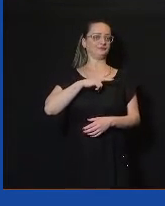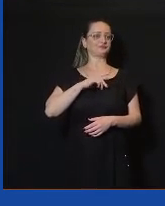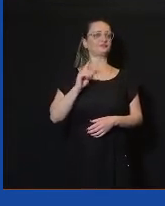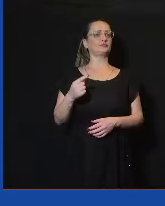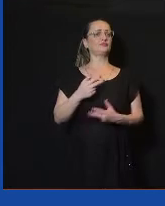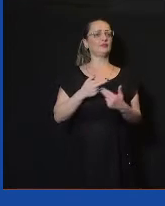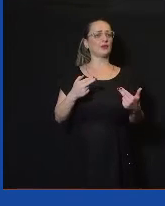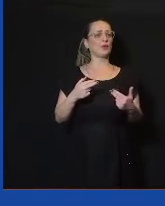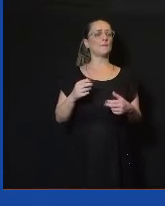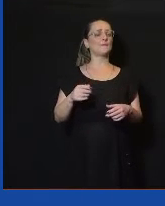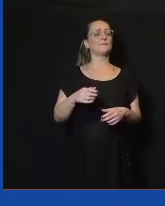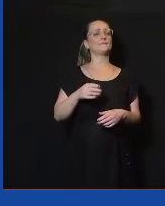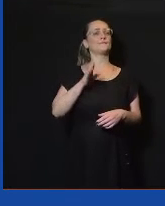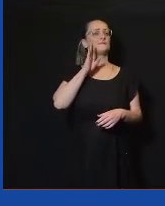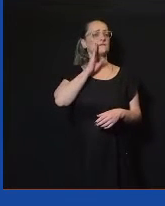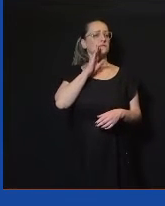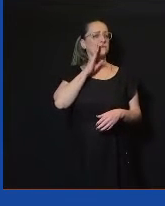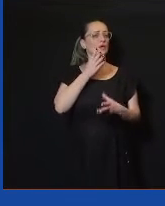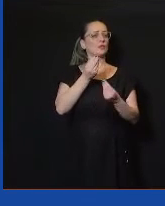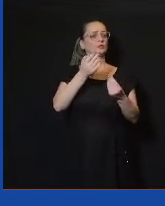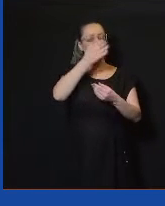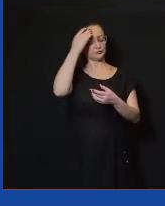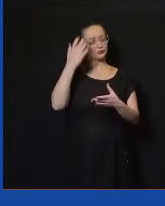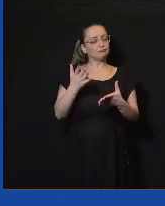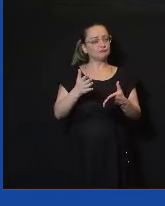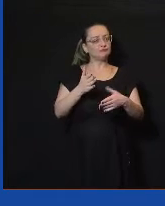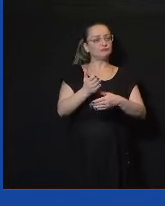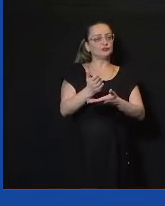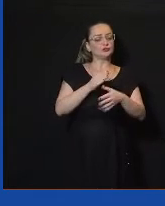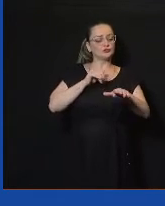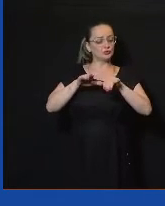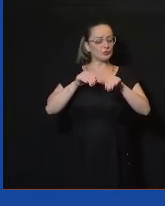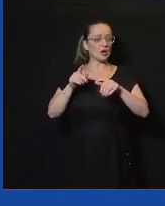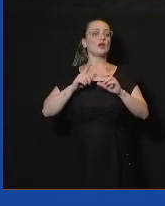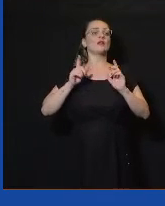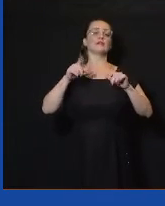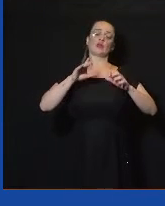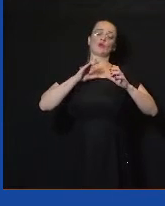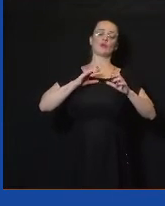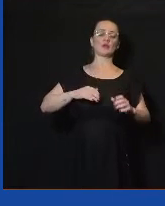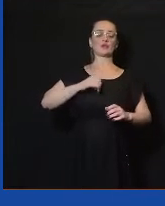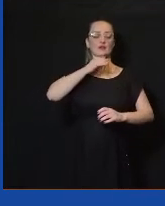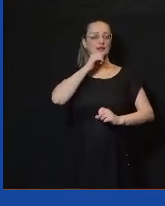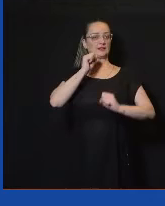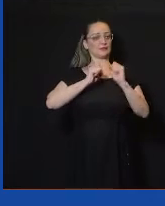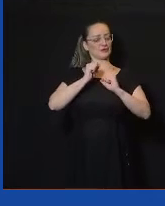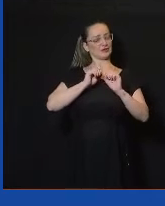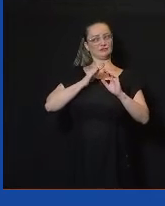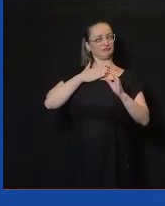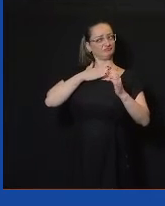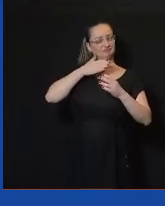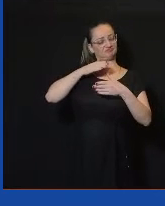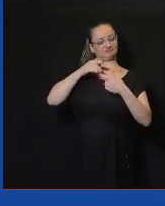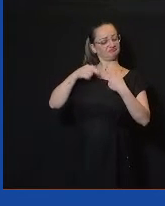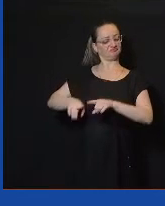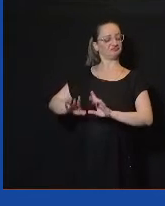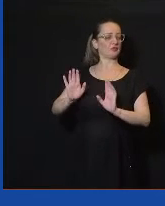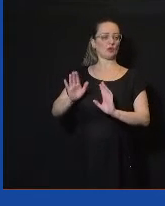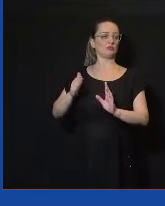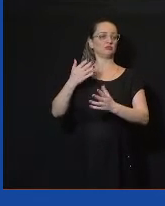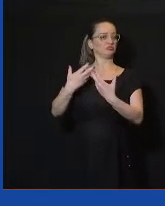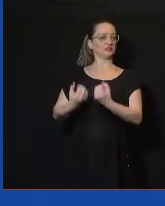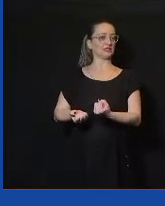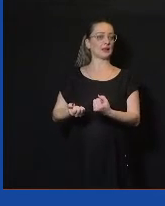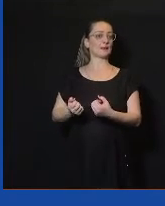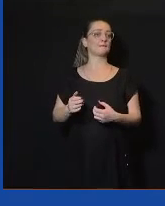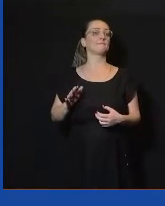muito bacana, porque a gente conheceu muita gente bacana, que, embora tenha os comportamentos empresariais condenáveis e que ficarão para a história como os piores,